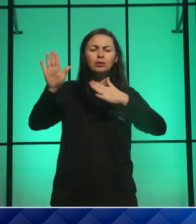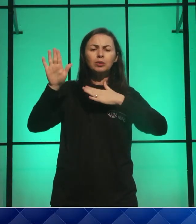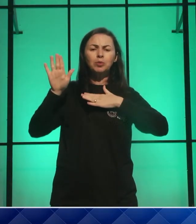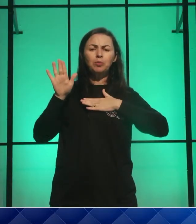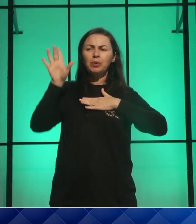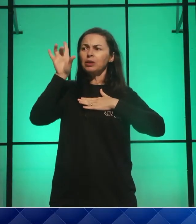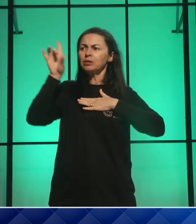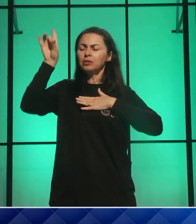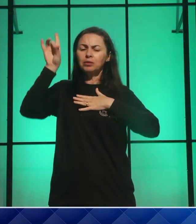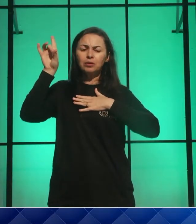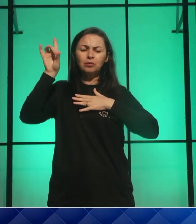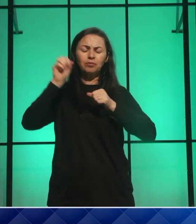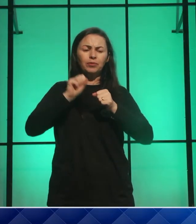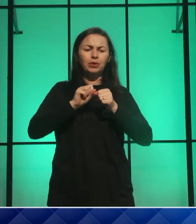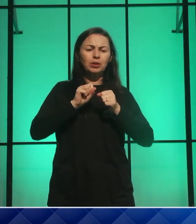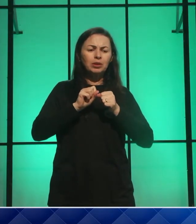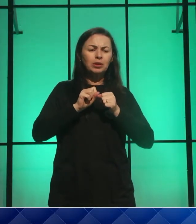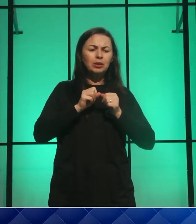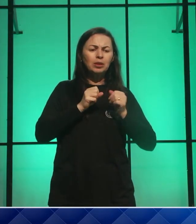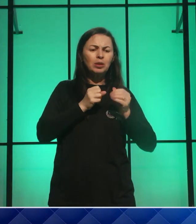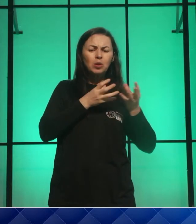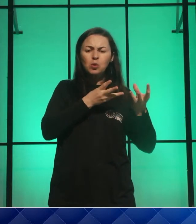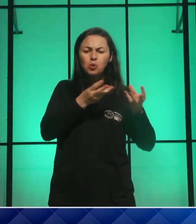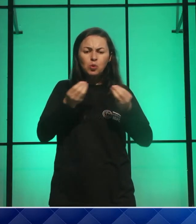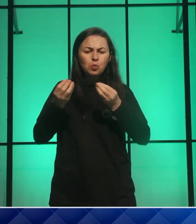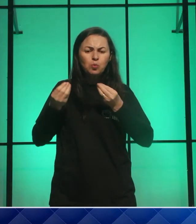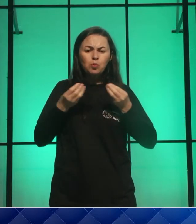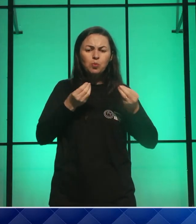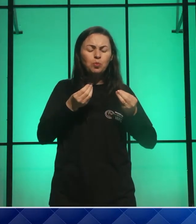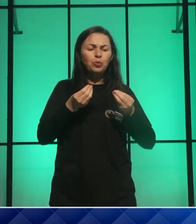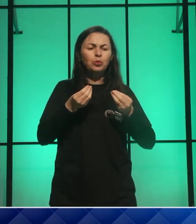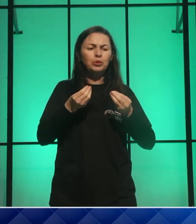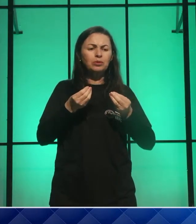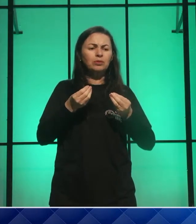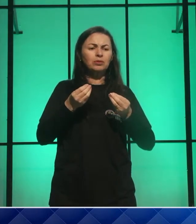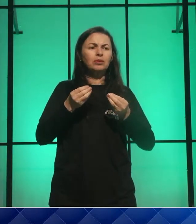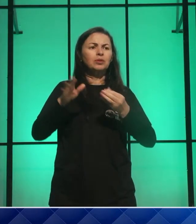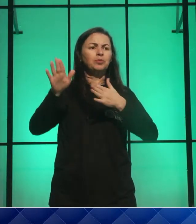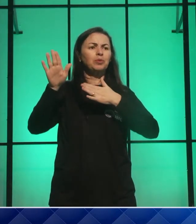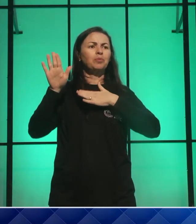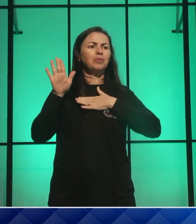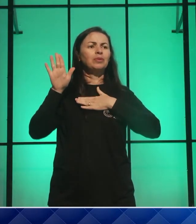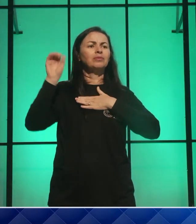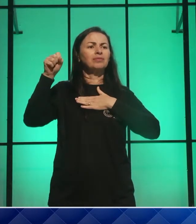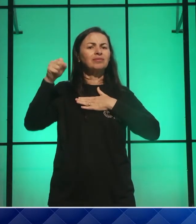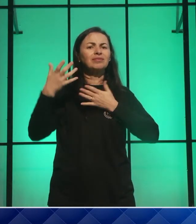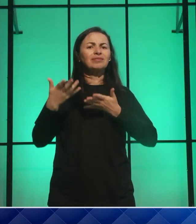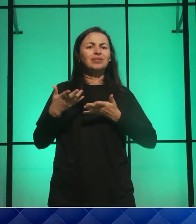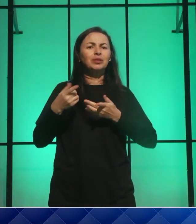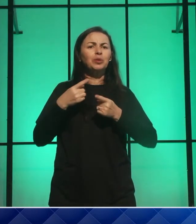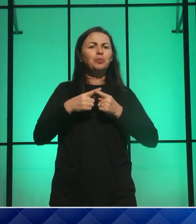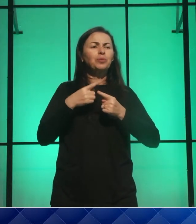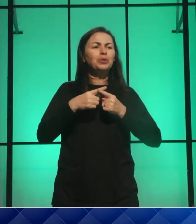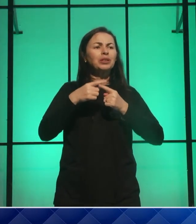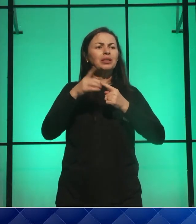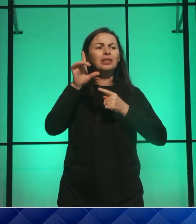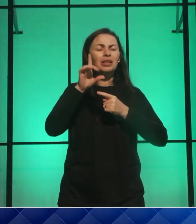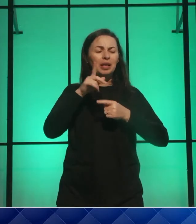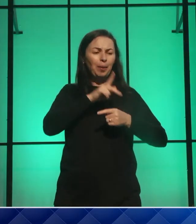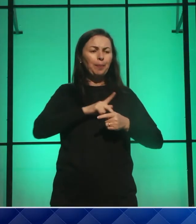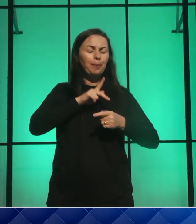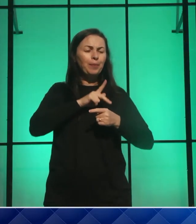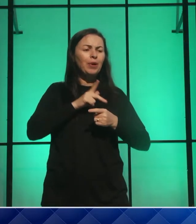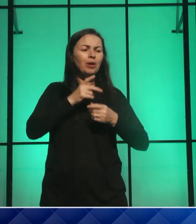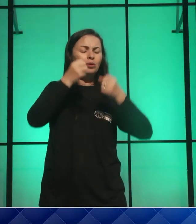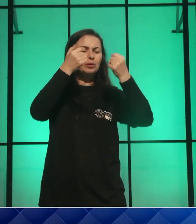feitas por Deus, tantas tem em Cristo sim. O que Deus está nos dizendo